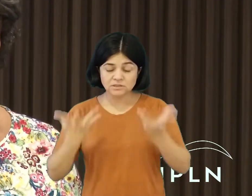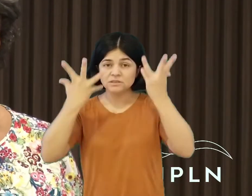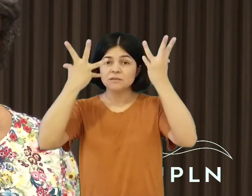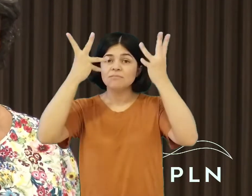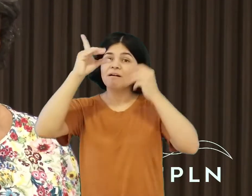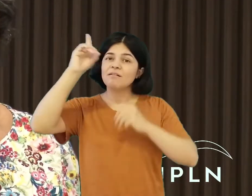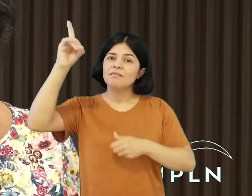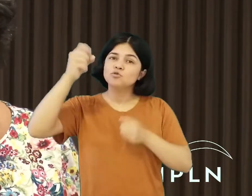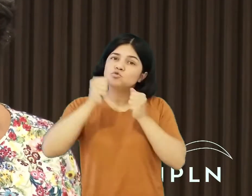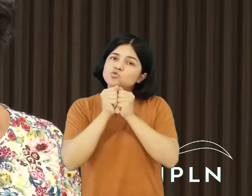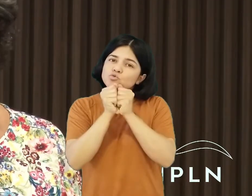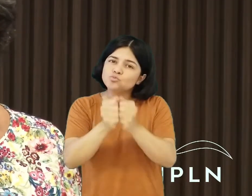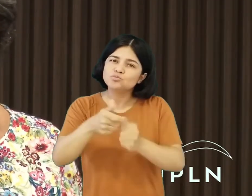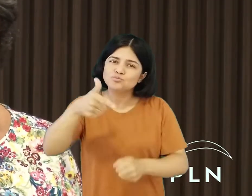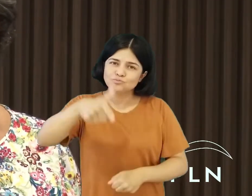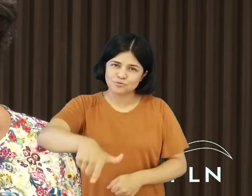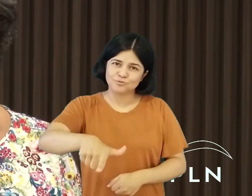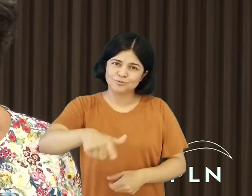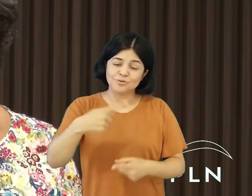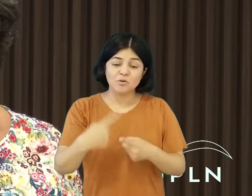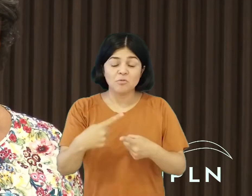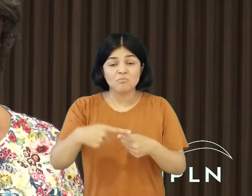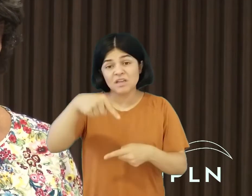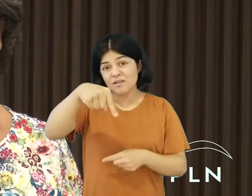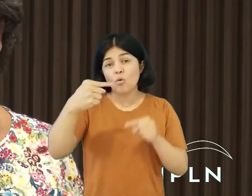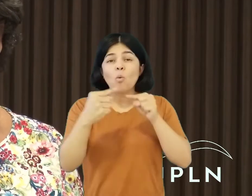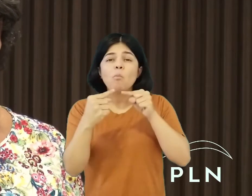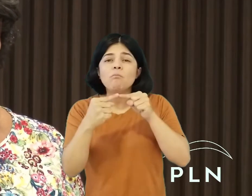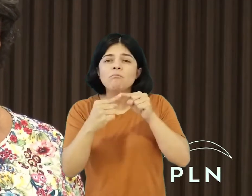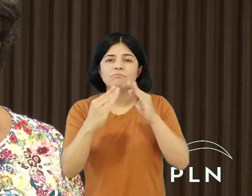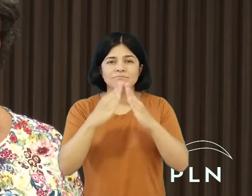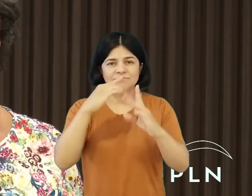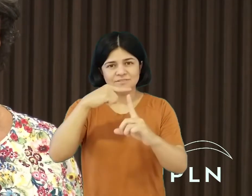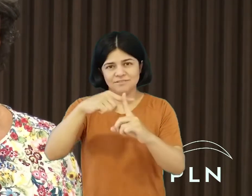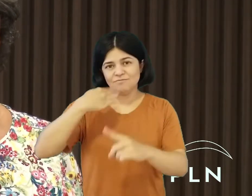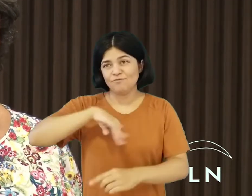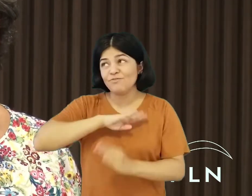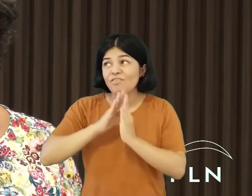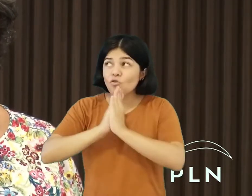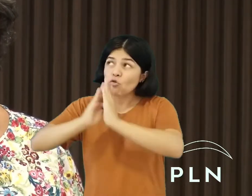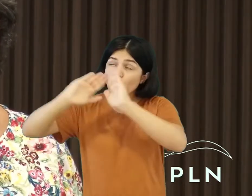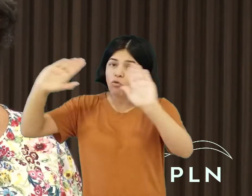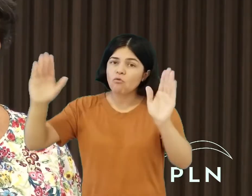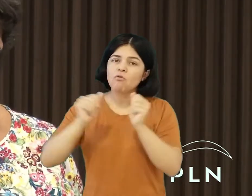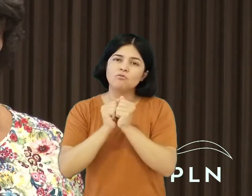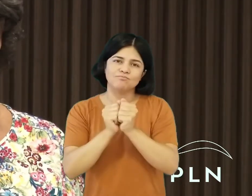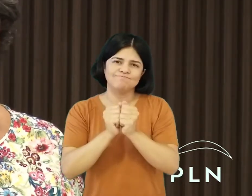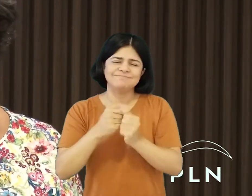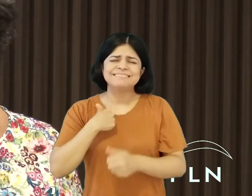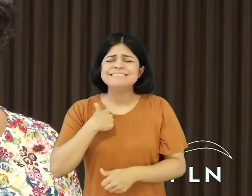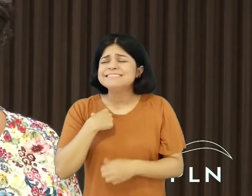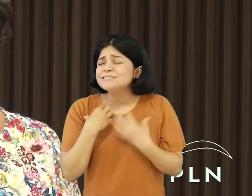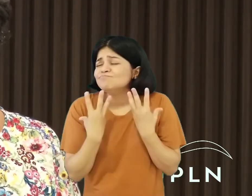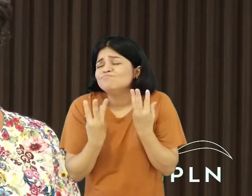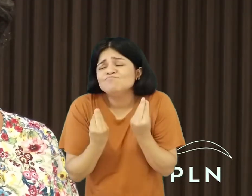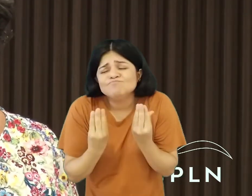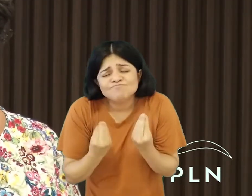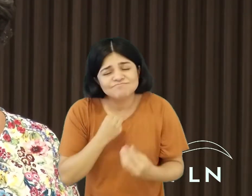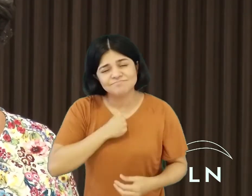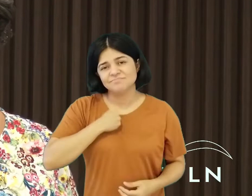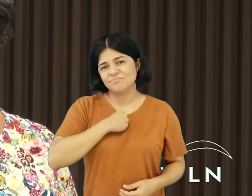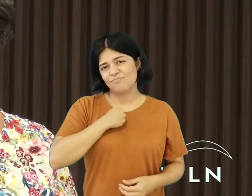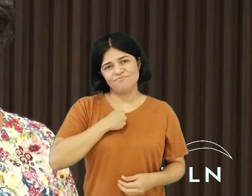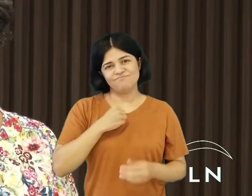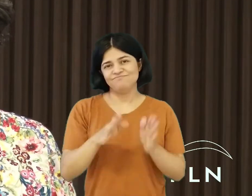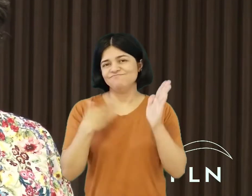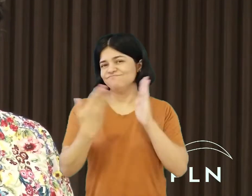juntos, porque esse é o sentido da igreja, né? Adoração comunitária. Então, estou morrendo de saudade de todo